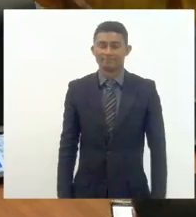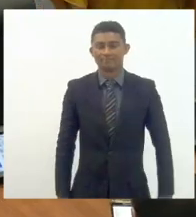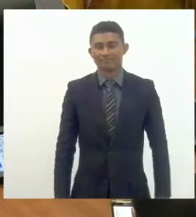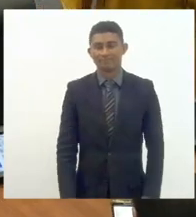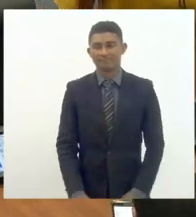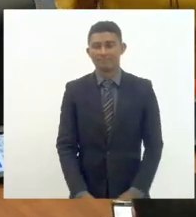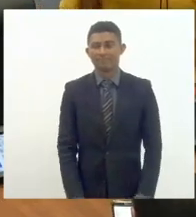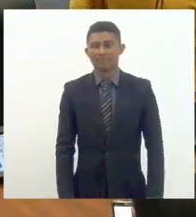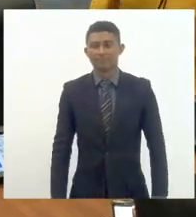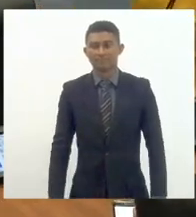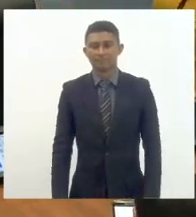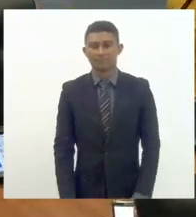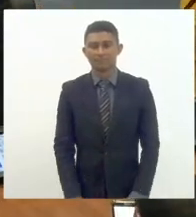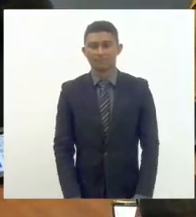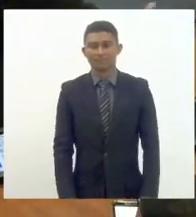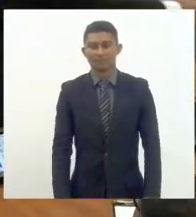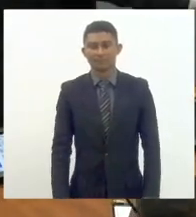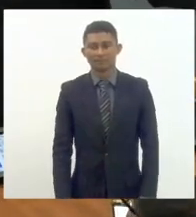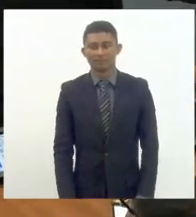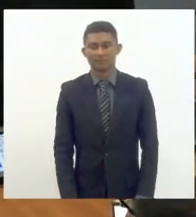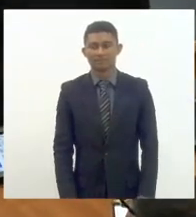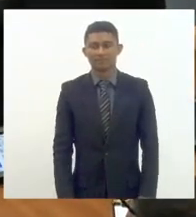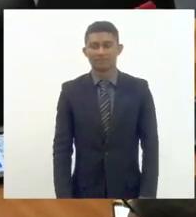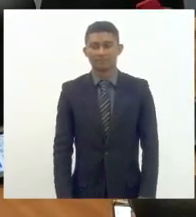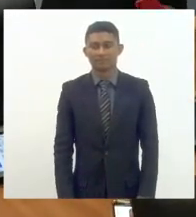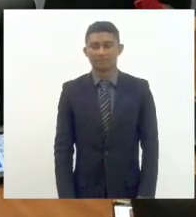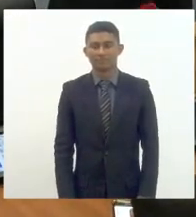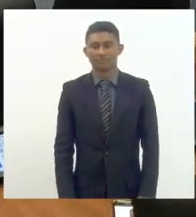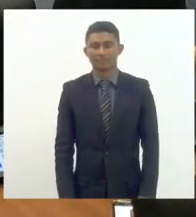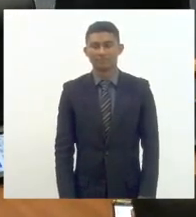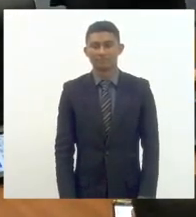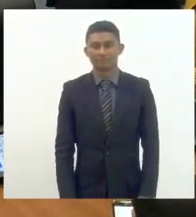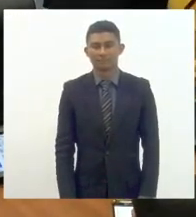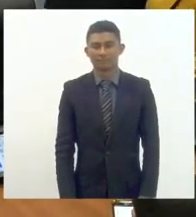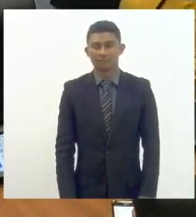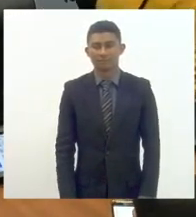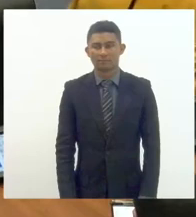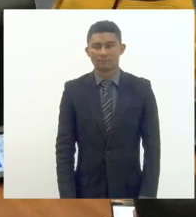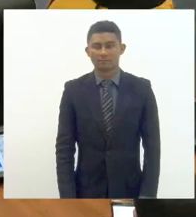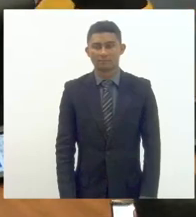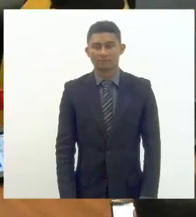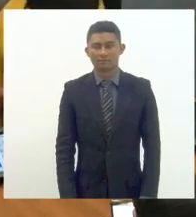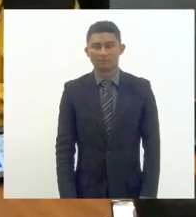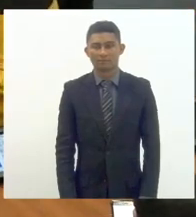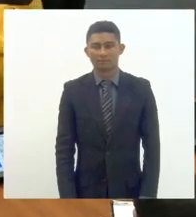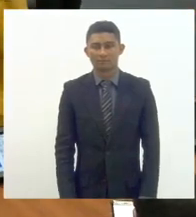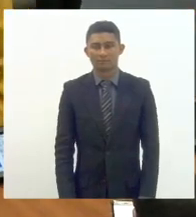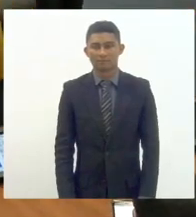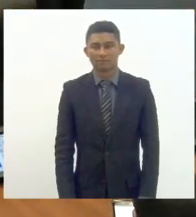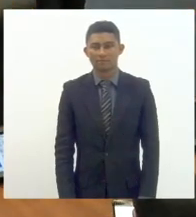Não deveria, todos. Deveria, né? Não desmereço okay. Soldado, não, presidente.